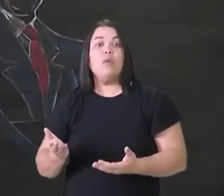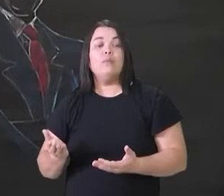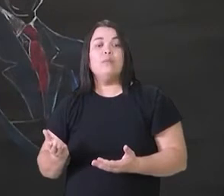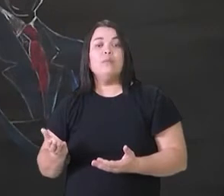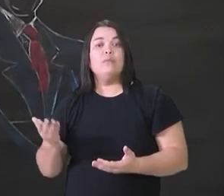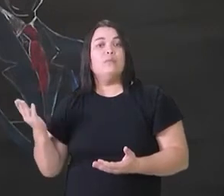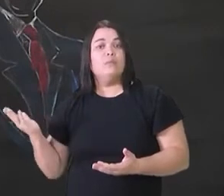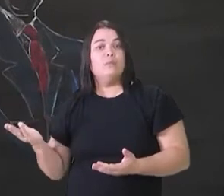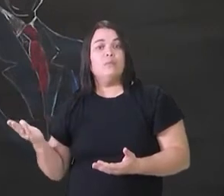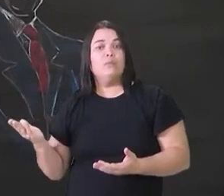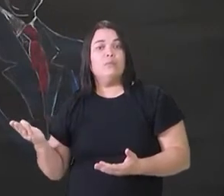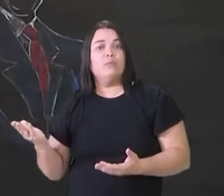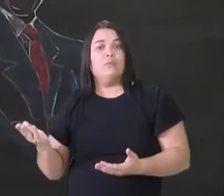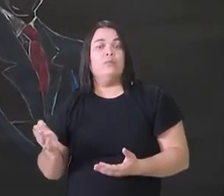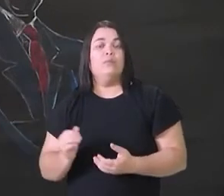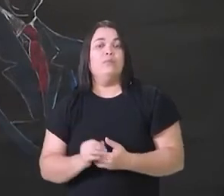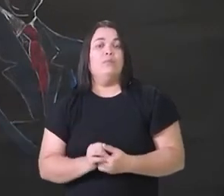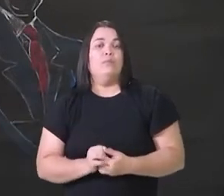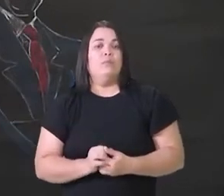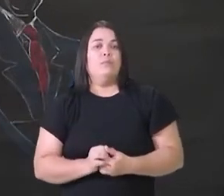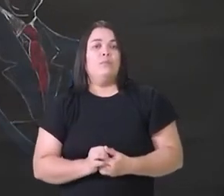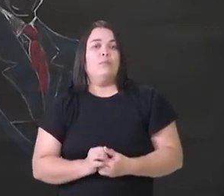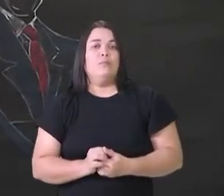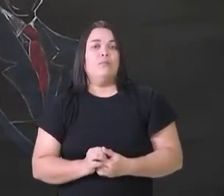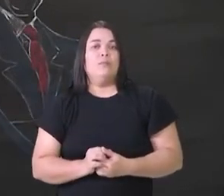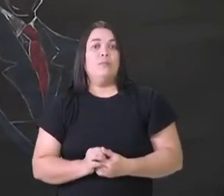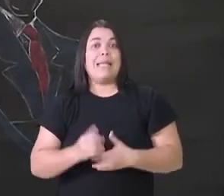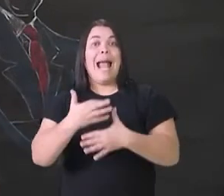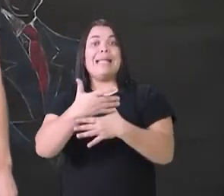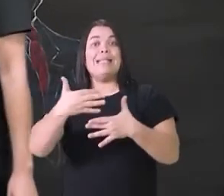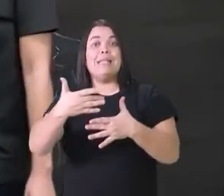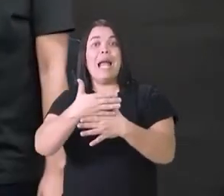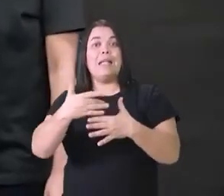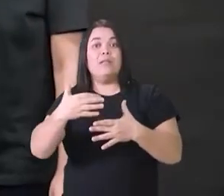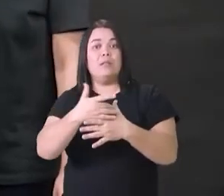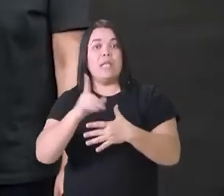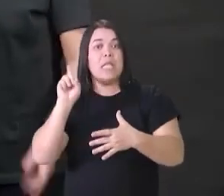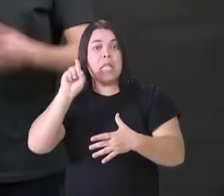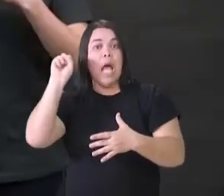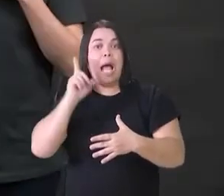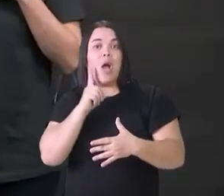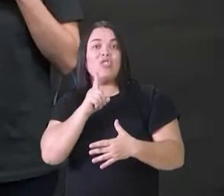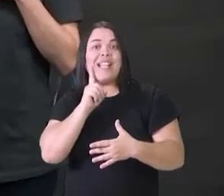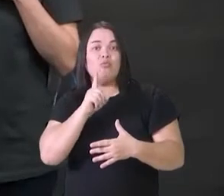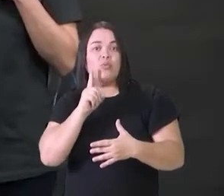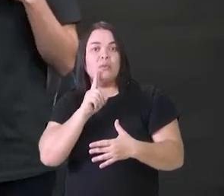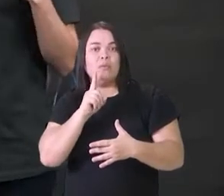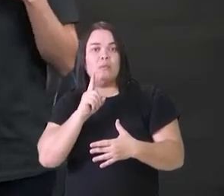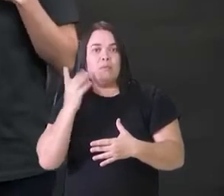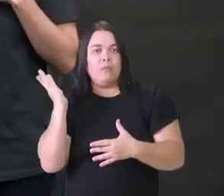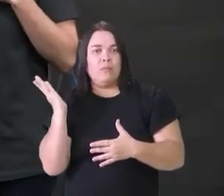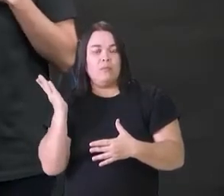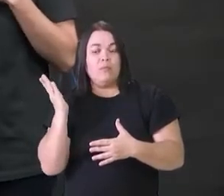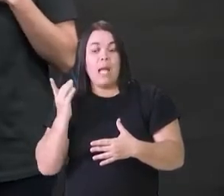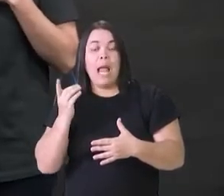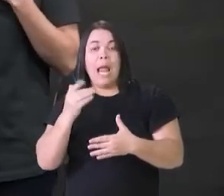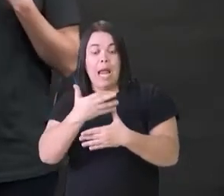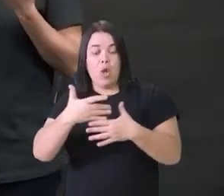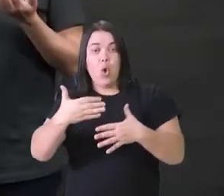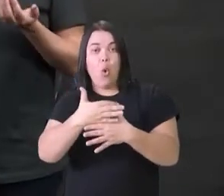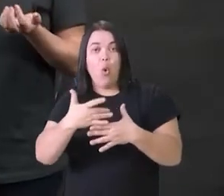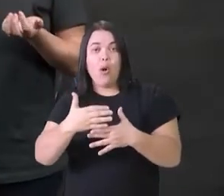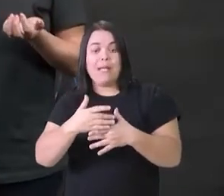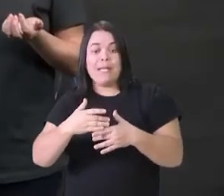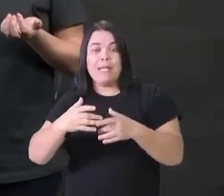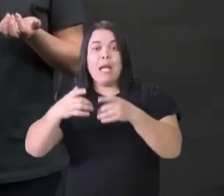New York is the city. New York é a cidade. I want to live. Eu quero morar.